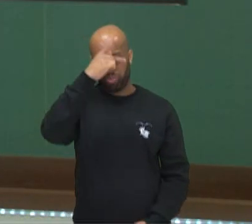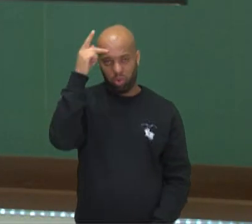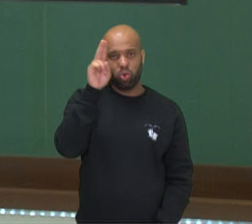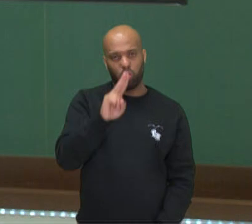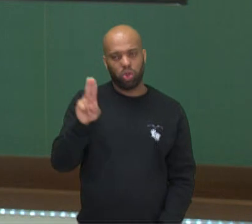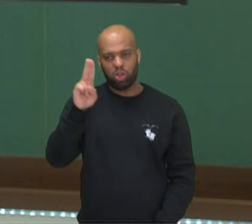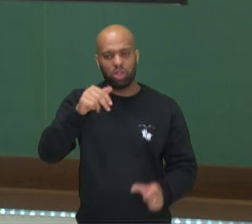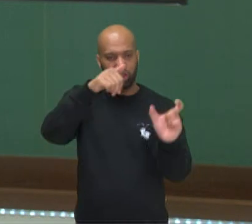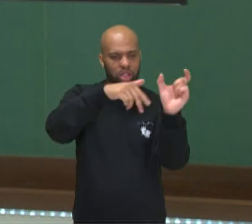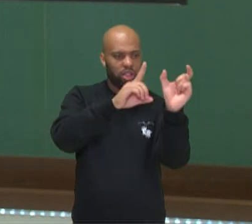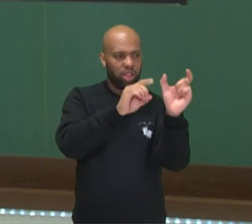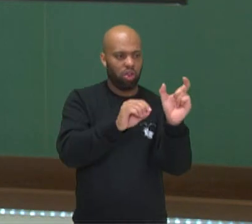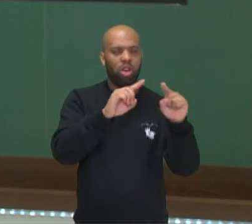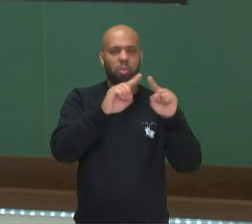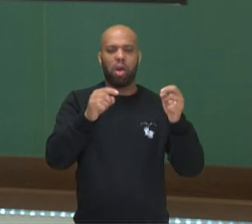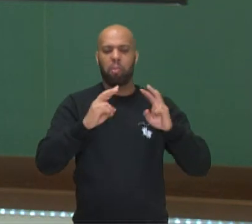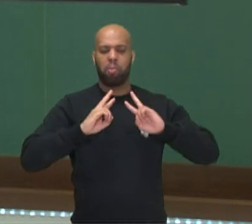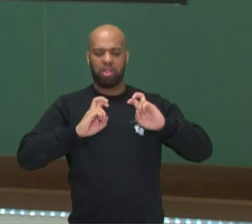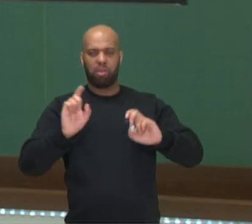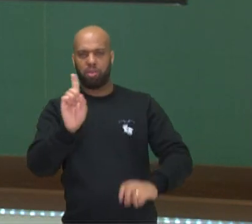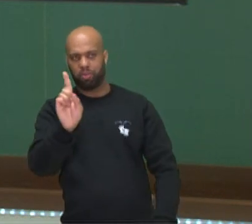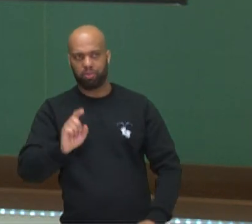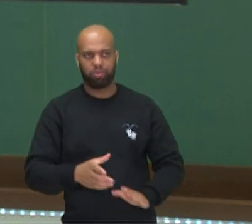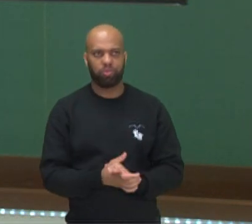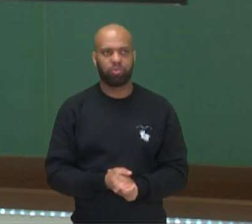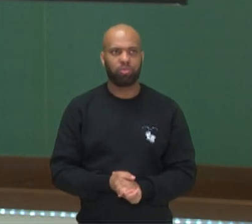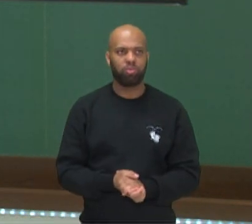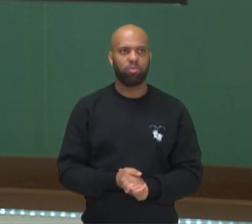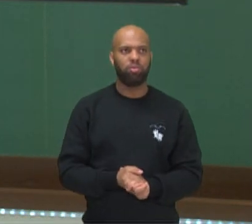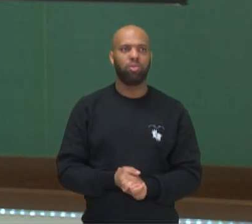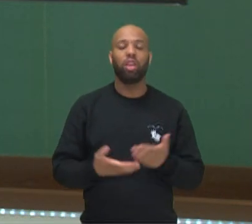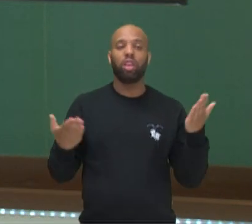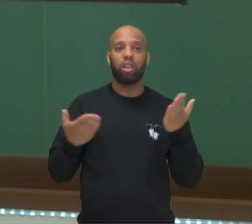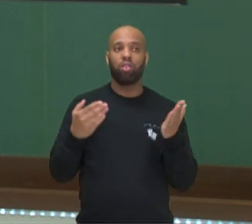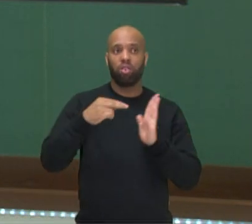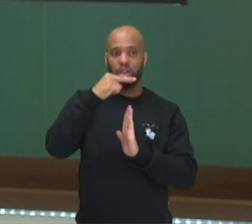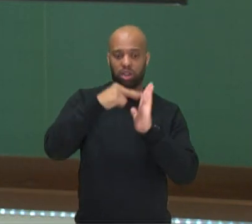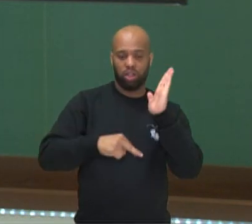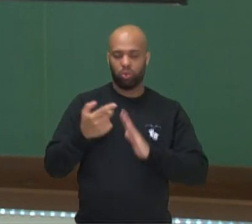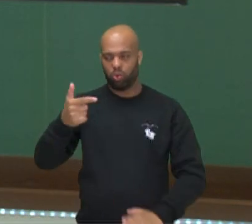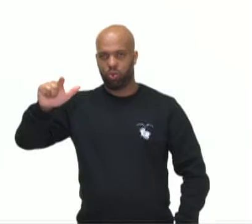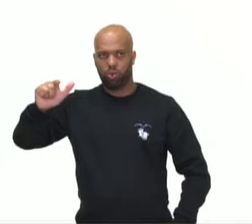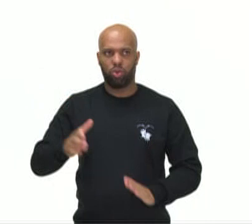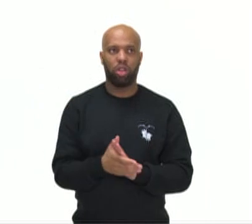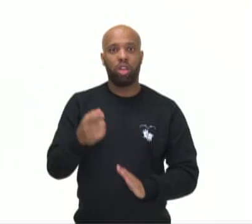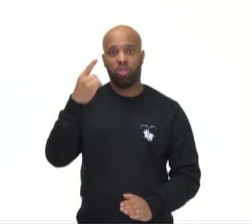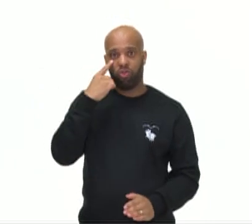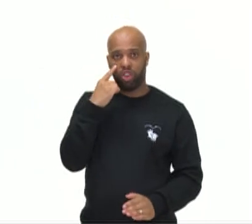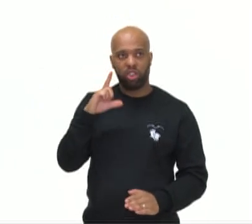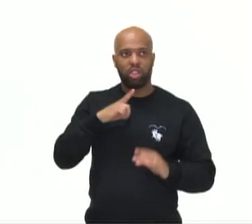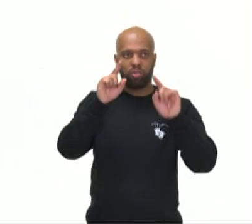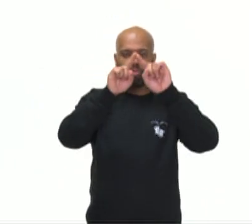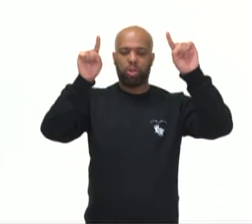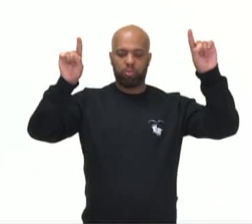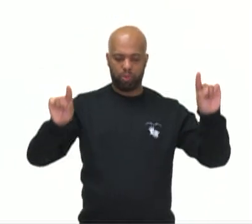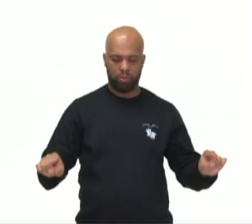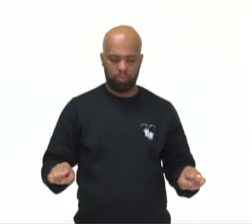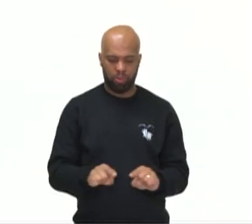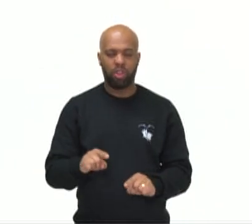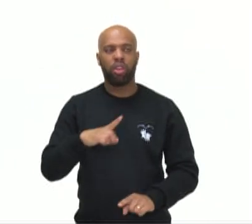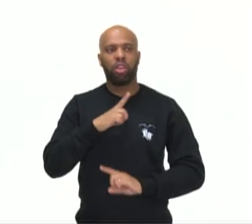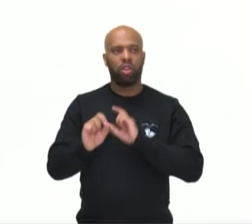dos gerúndios sem sequer perceber, né? Então, vamos fazer mais uma leitura. Observem aqui, né? Você tem